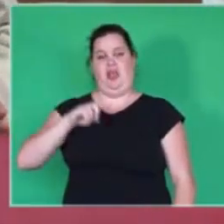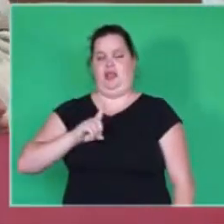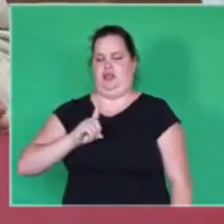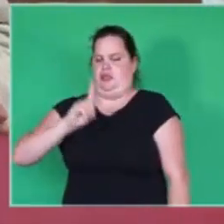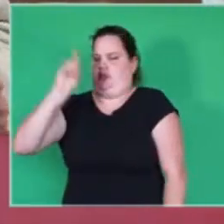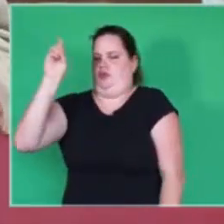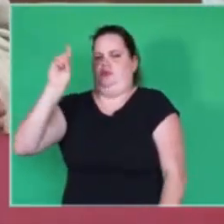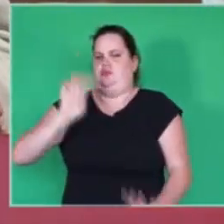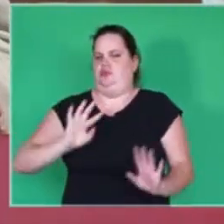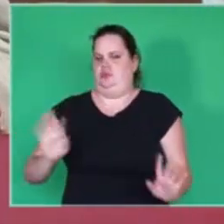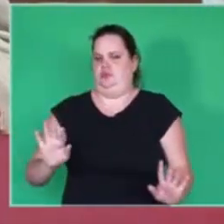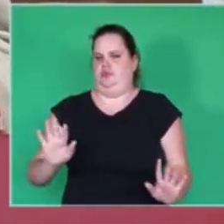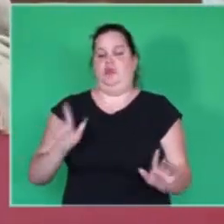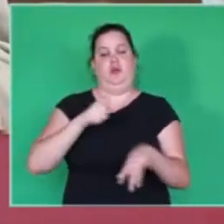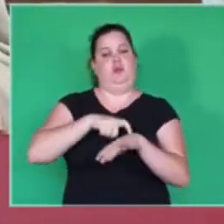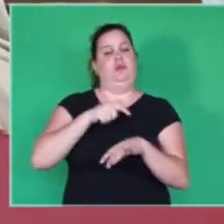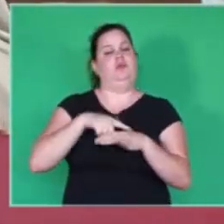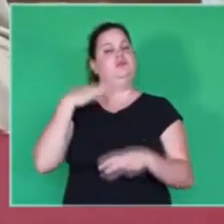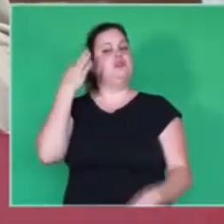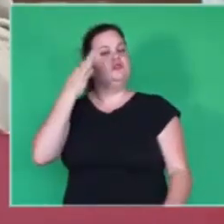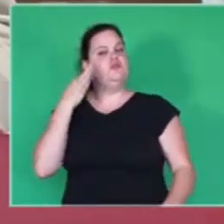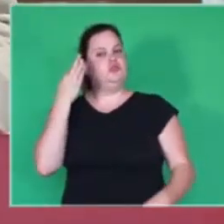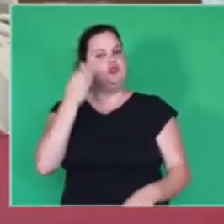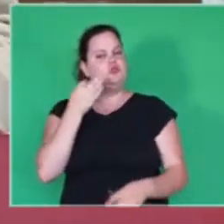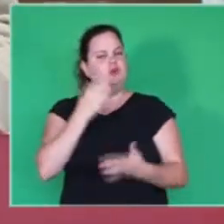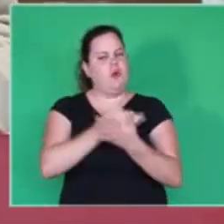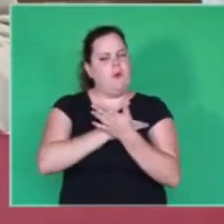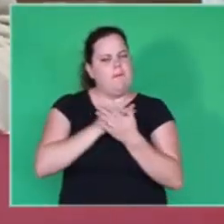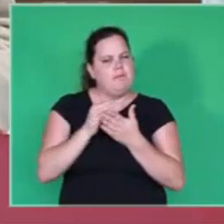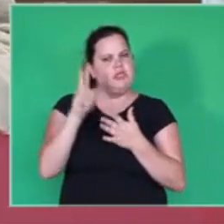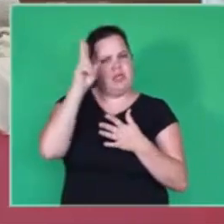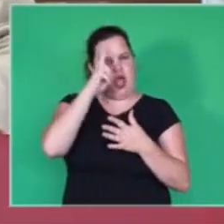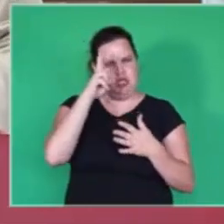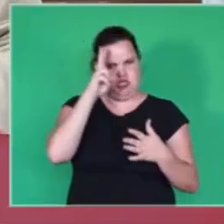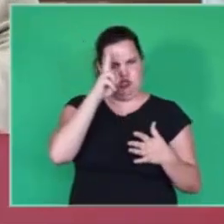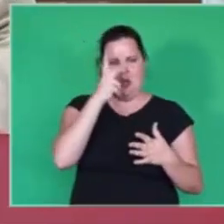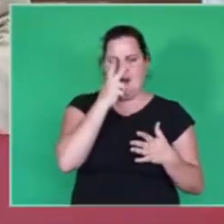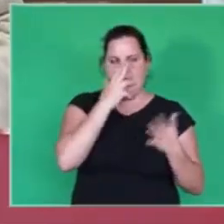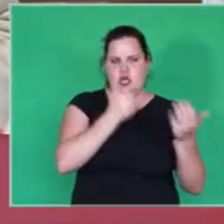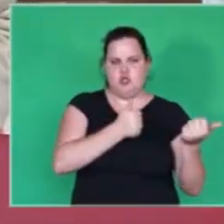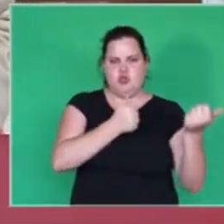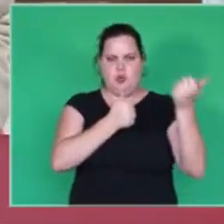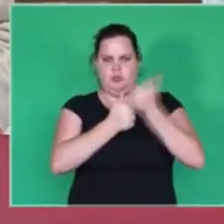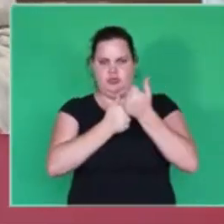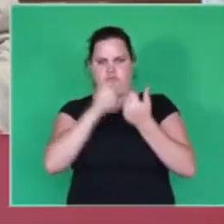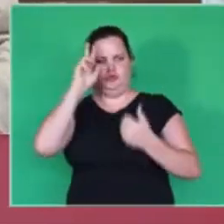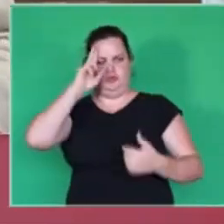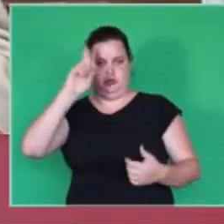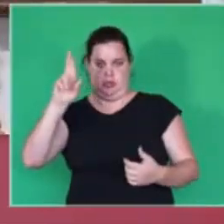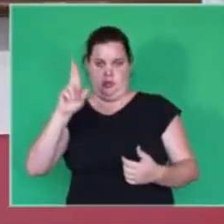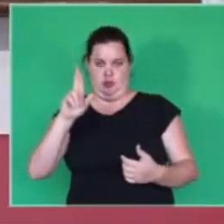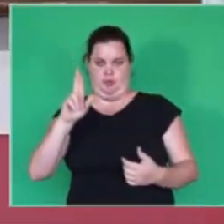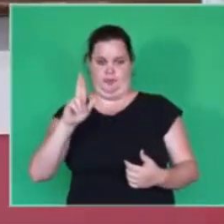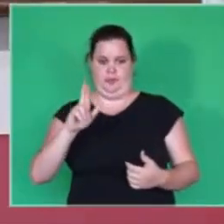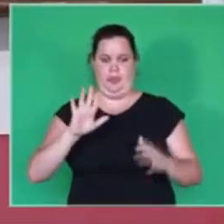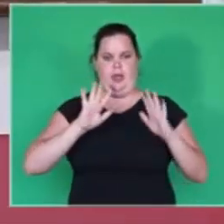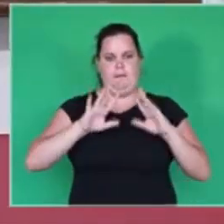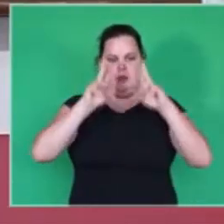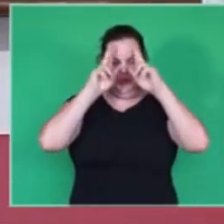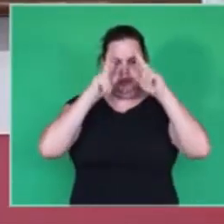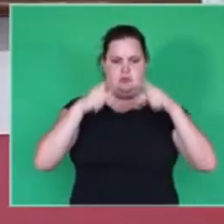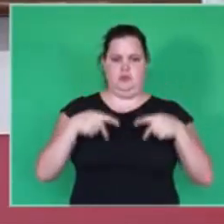o lugar que era da parte do Senhor, que o Senhor queria transmitir. Mas o homem tem o